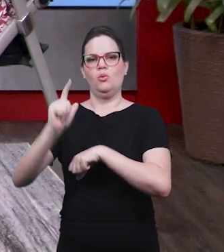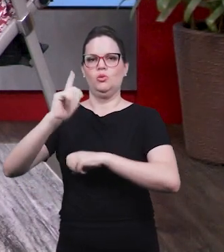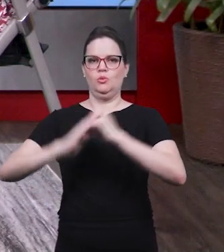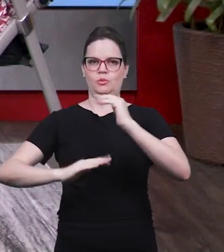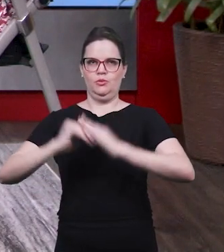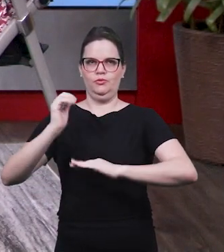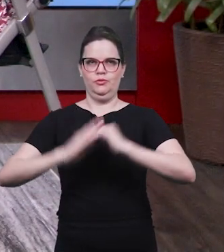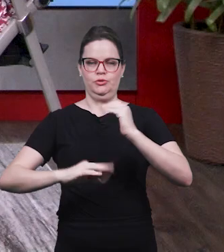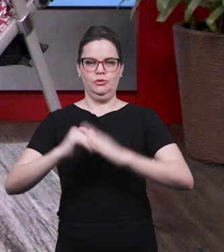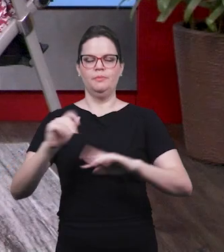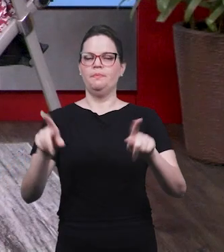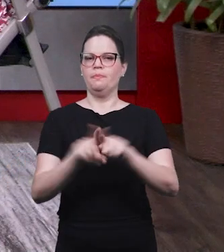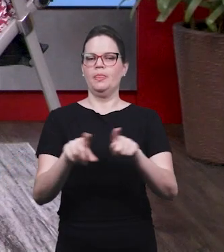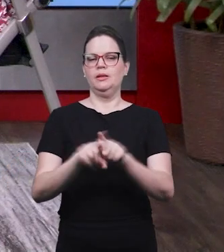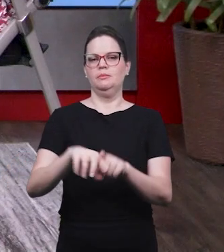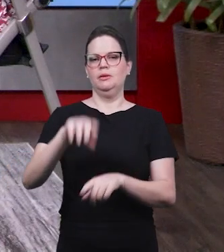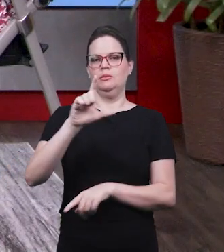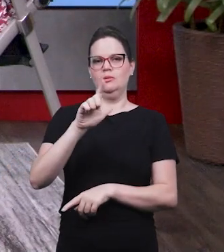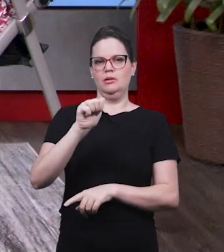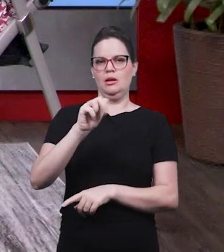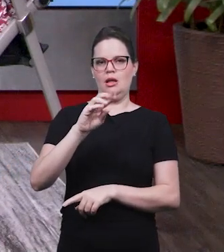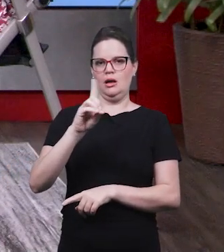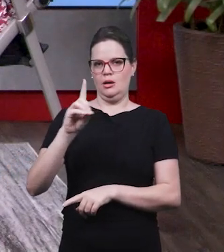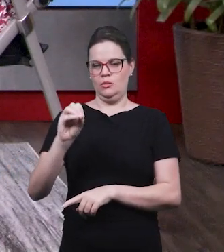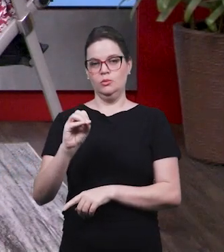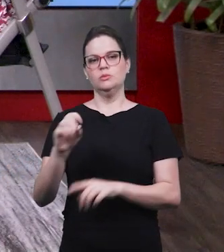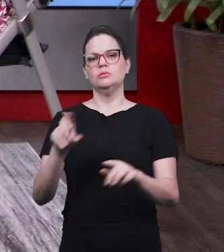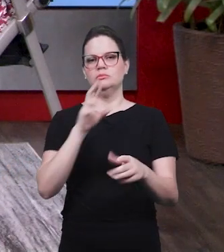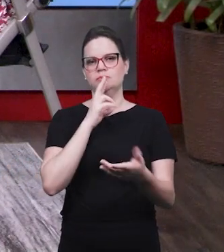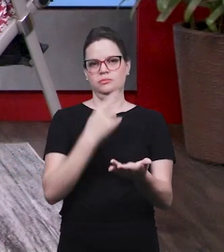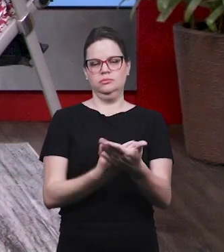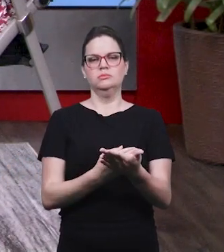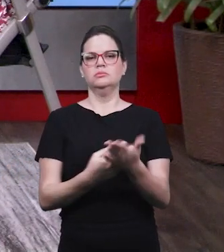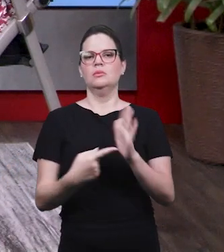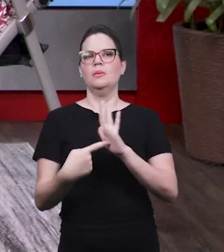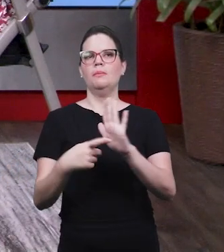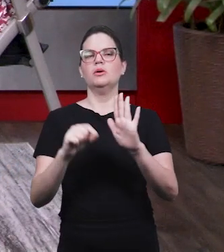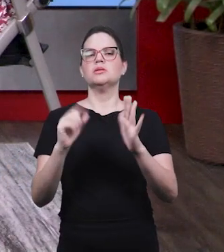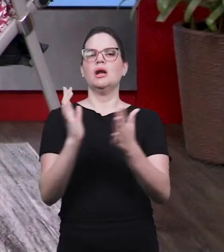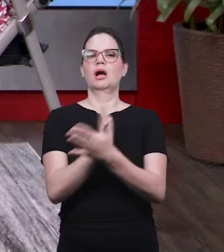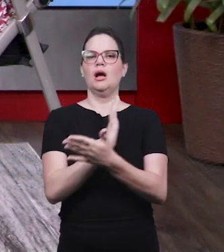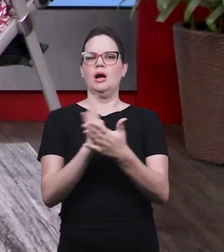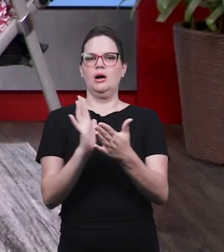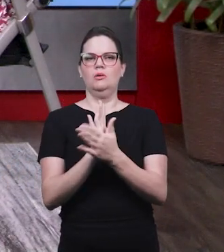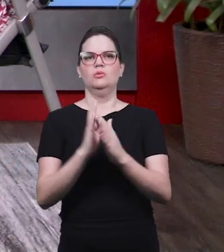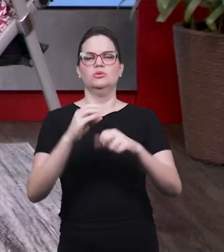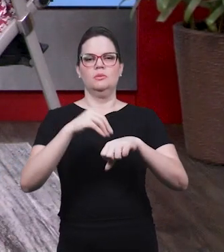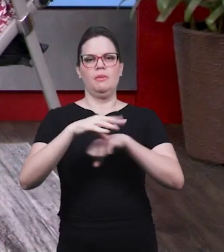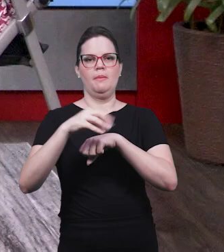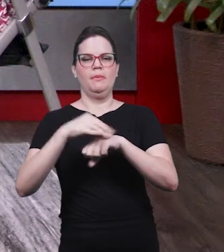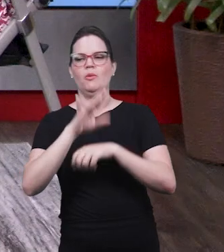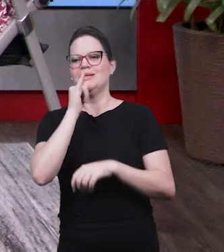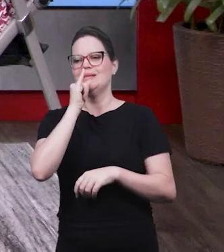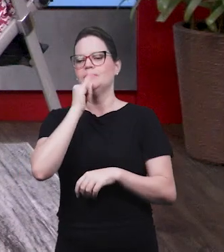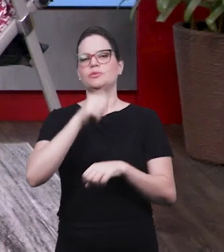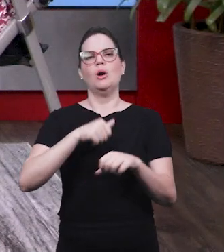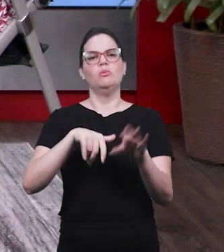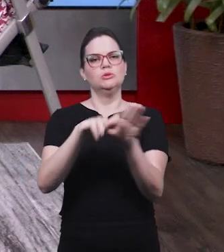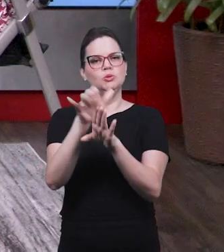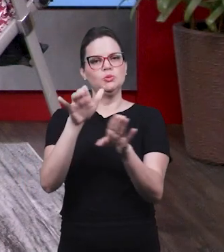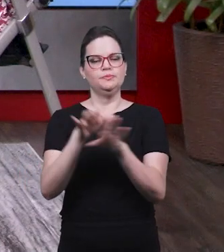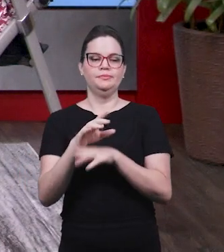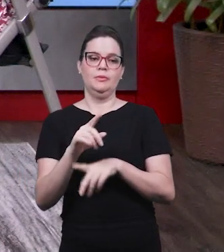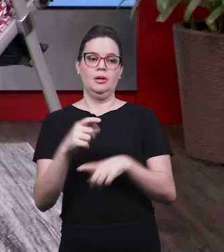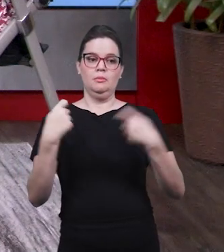também, neuropsicológico, a psicóloga também coloca ali alguns encaminhamentos. É importante que ele